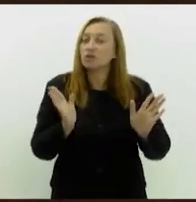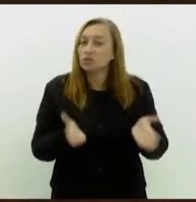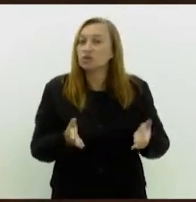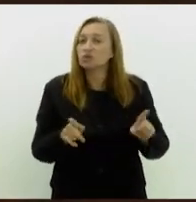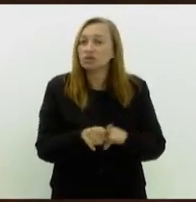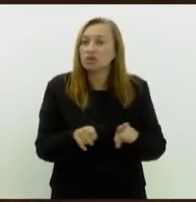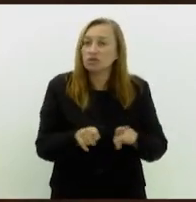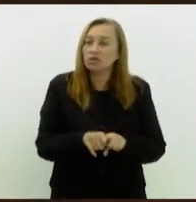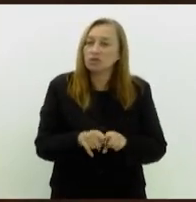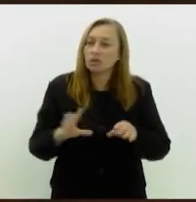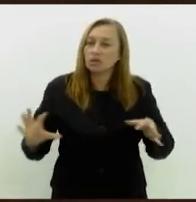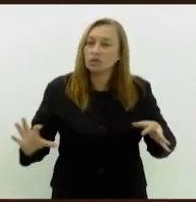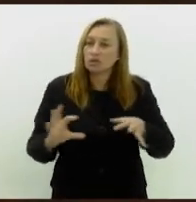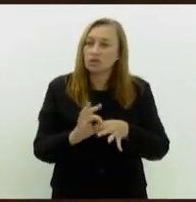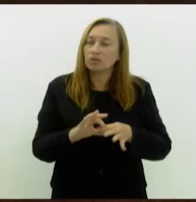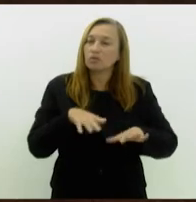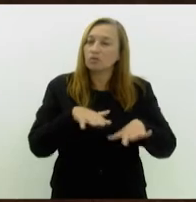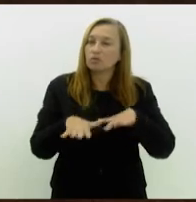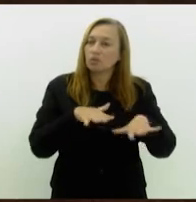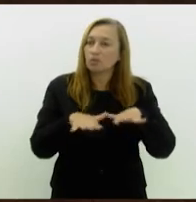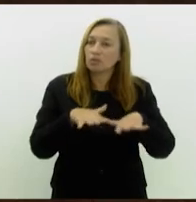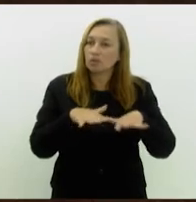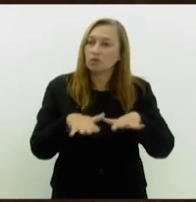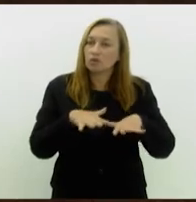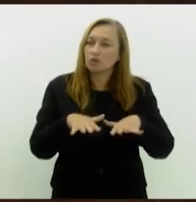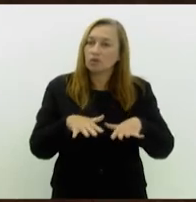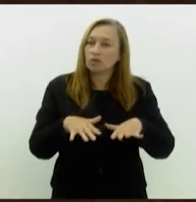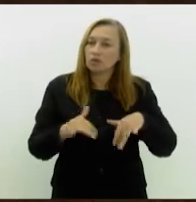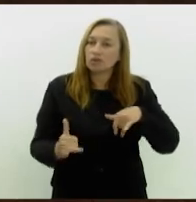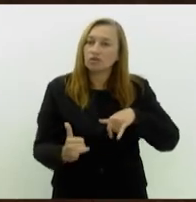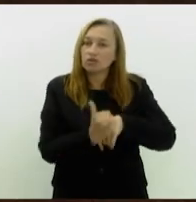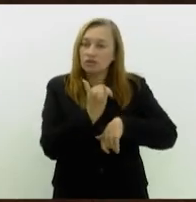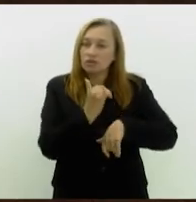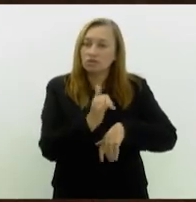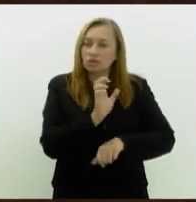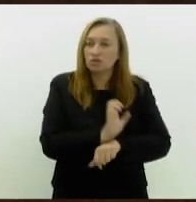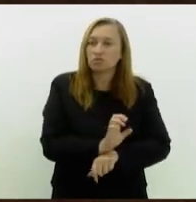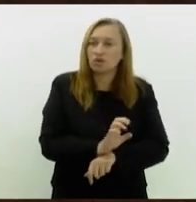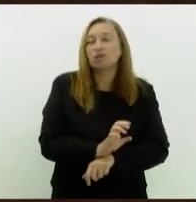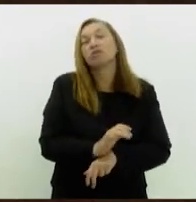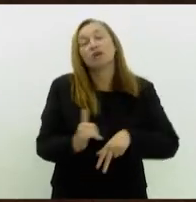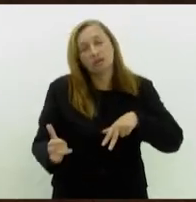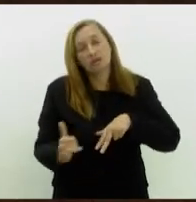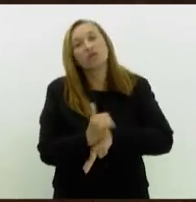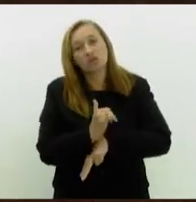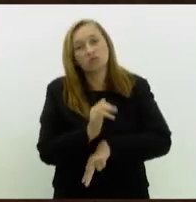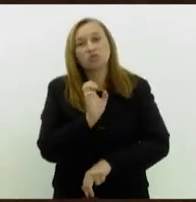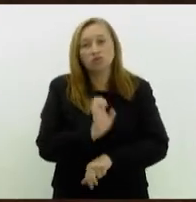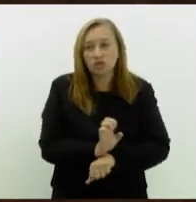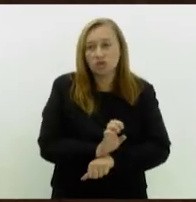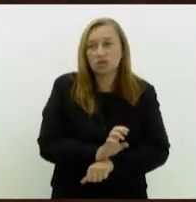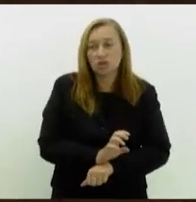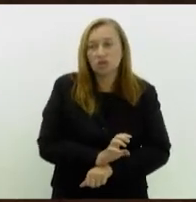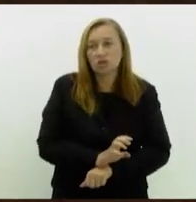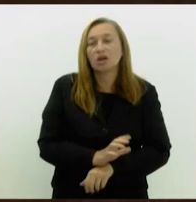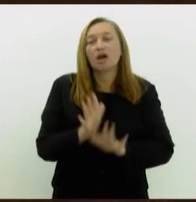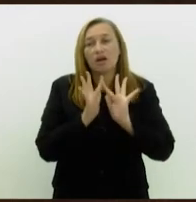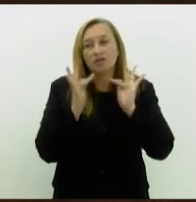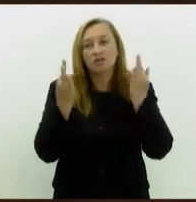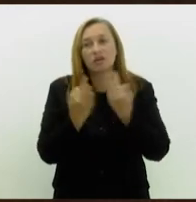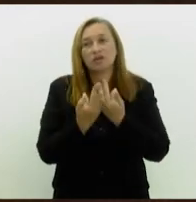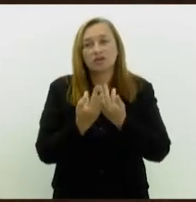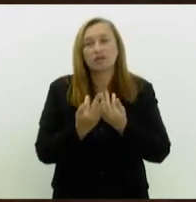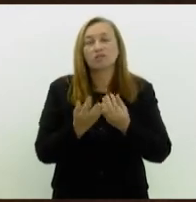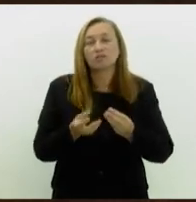acabam de integrar aos movimentos de vítima do Estado porque não deixa de ser vítima do Estado quem tem a sua família